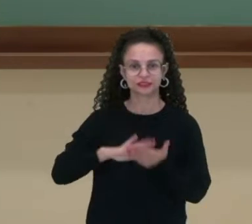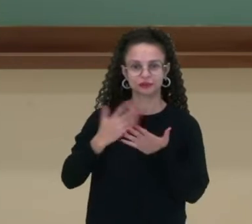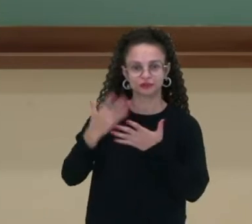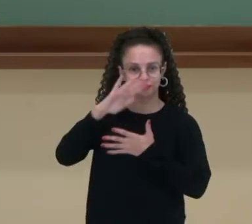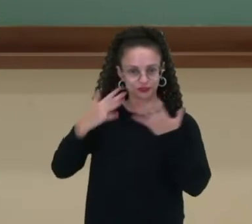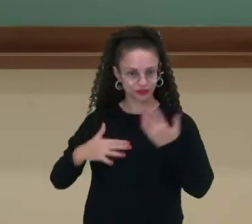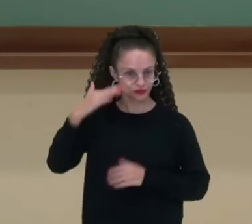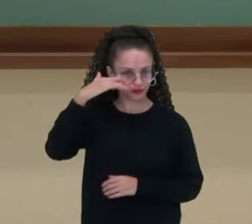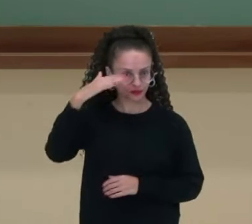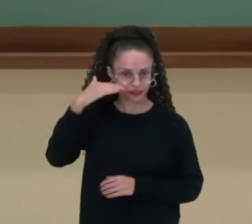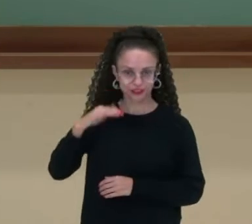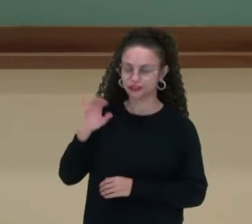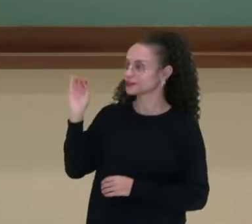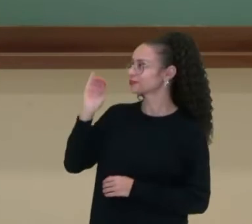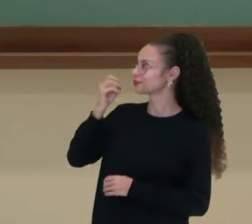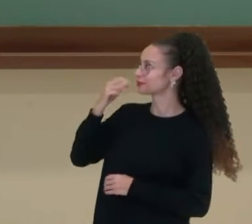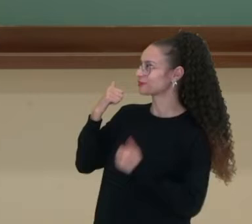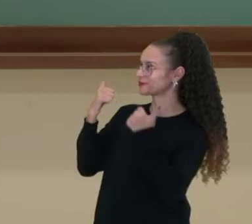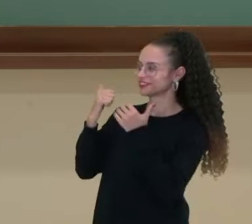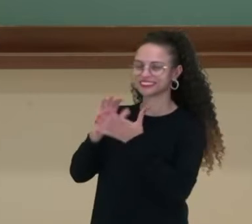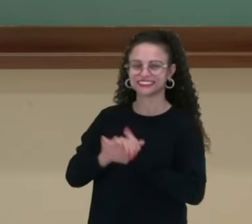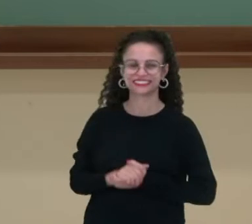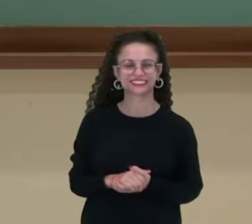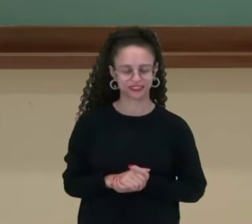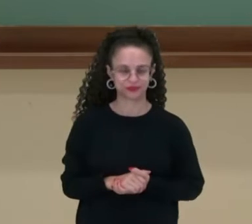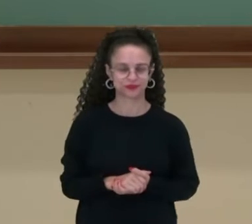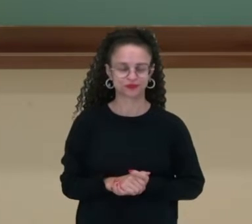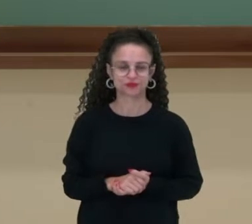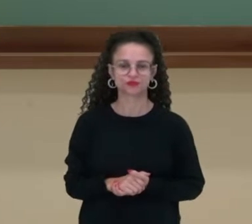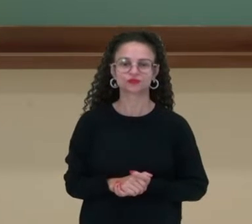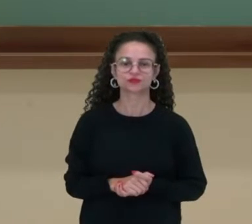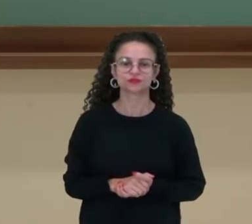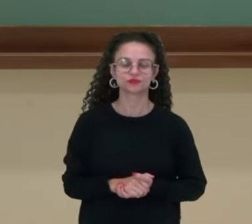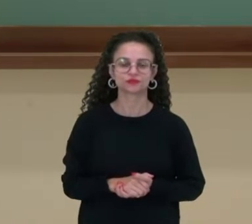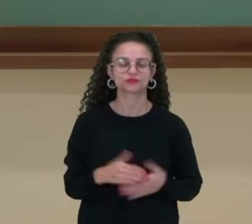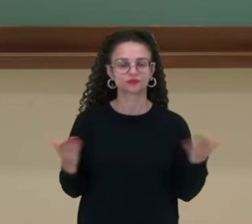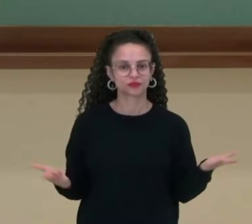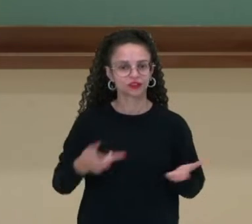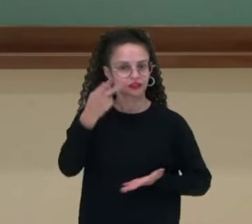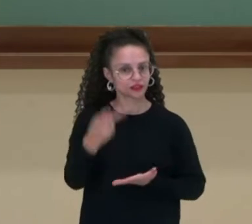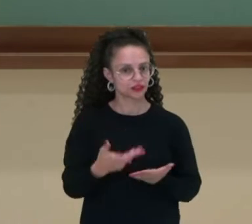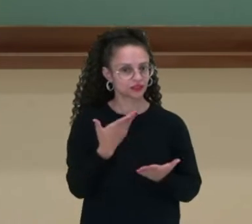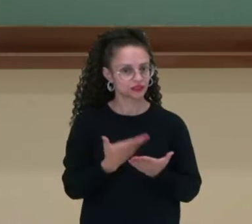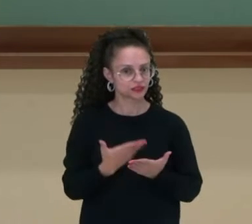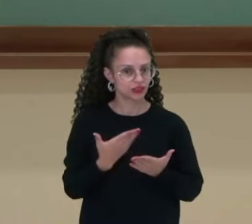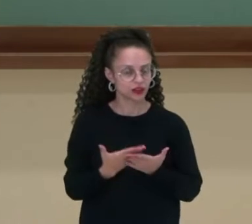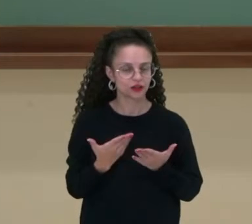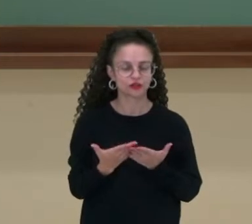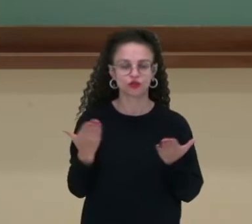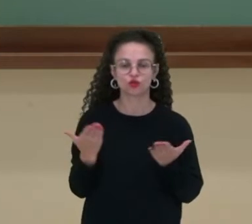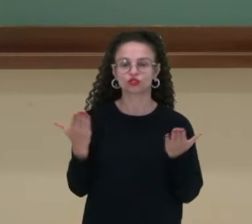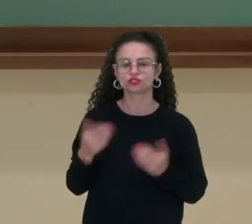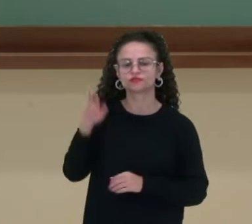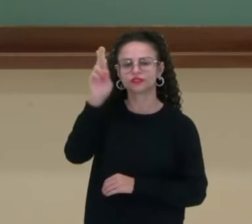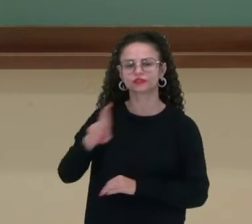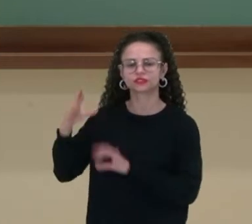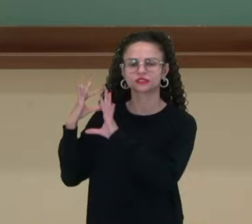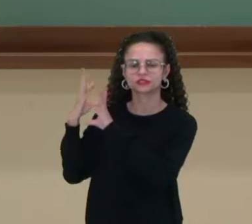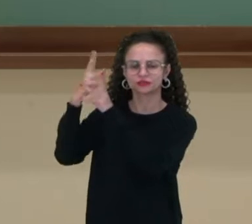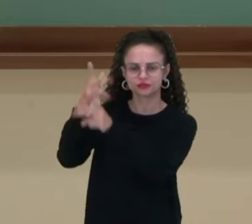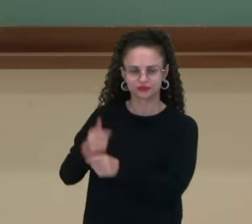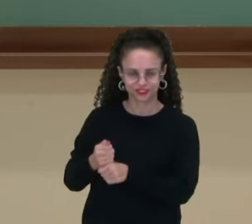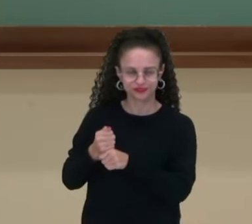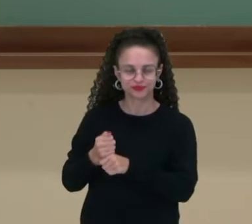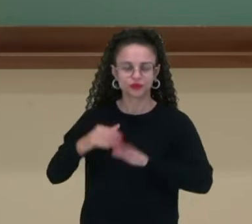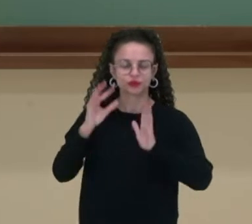Libras, a Viviana. Tudo bem, Viviana? Muito bem. Então, nesta aula de nivelamento, que nós iremos